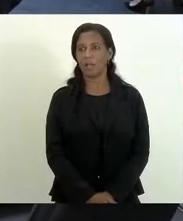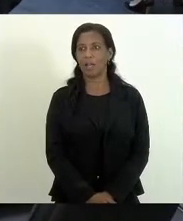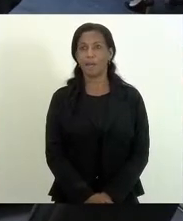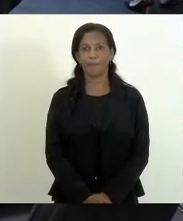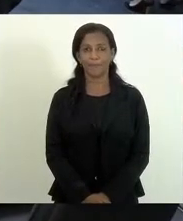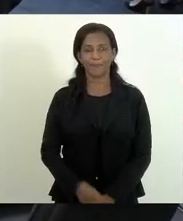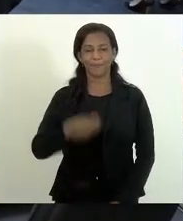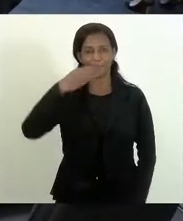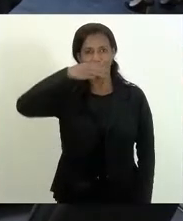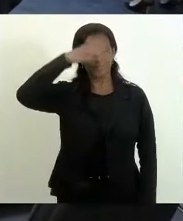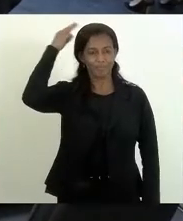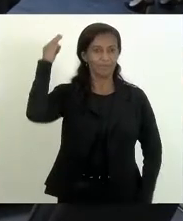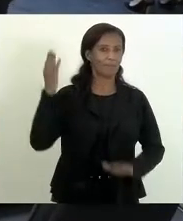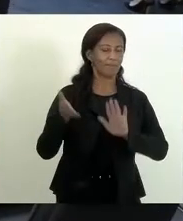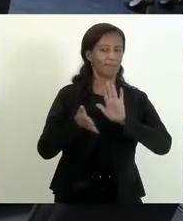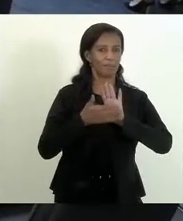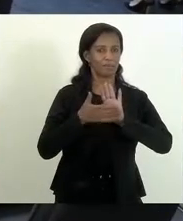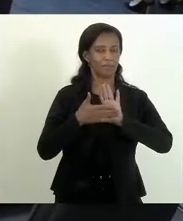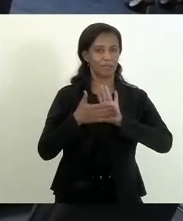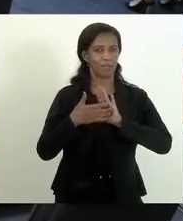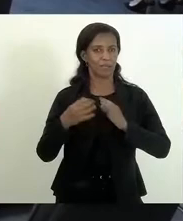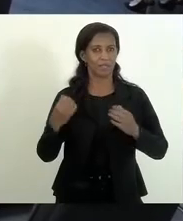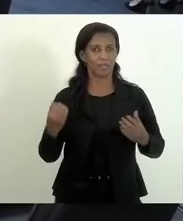Márcio Pacheco, para emitir os pareceres, por favor.